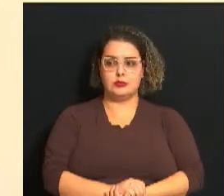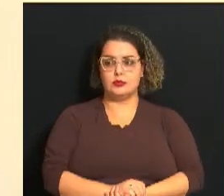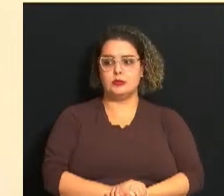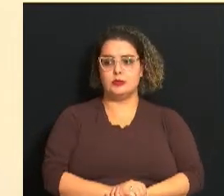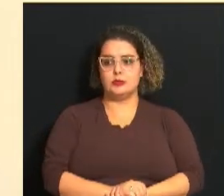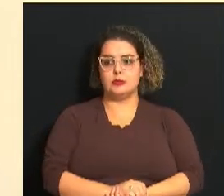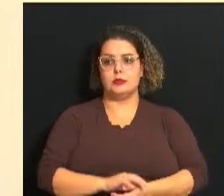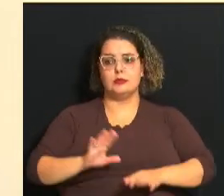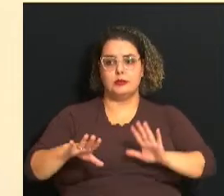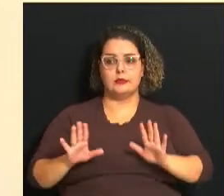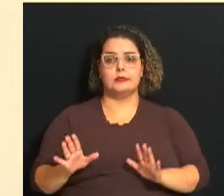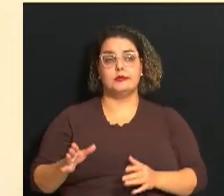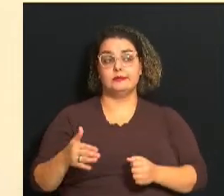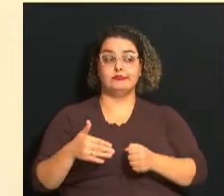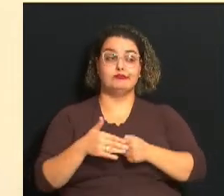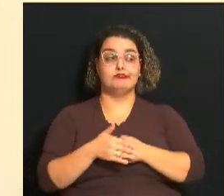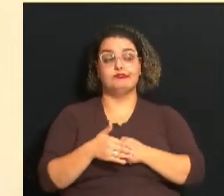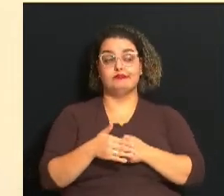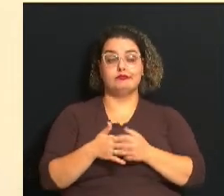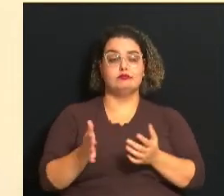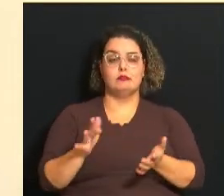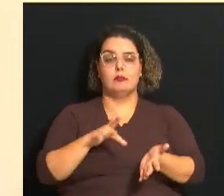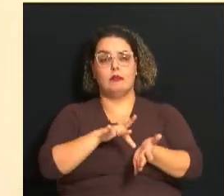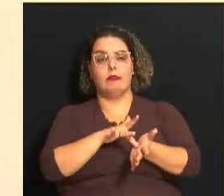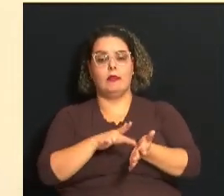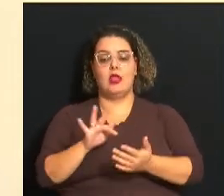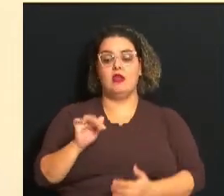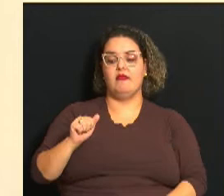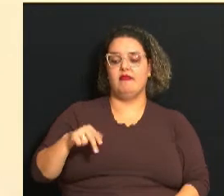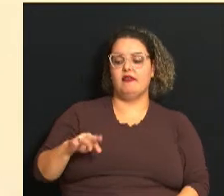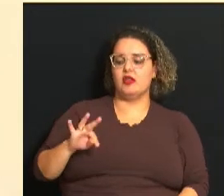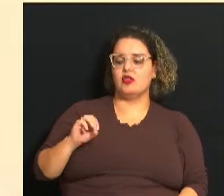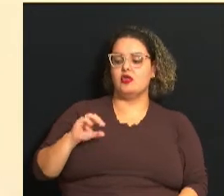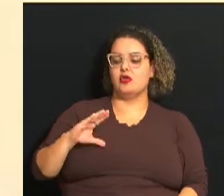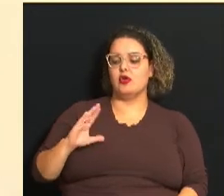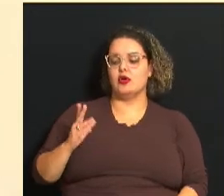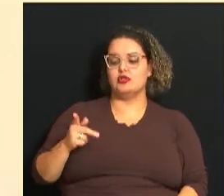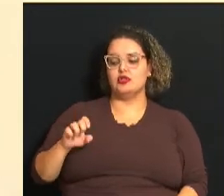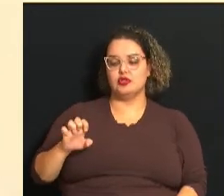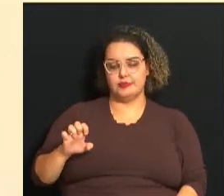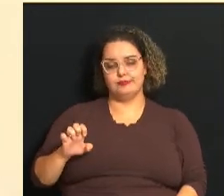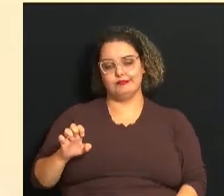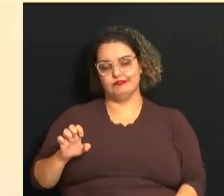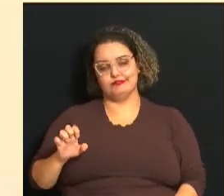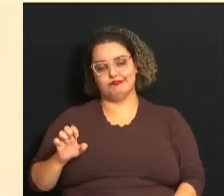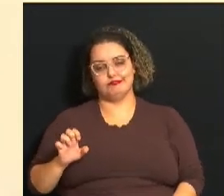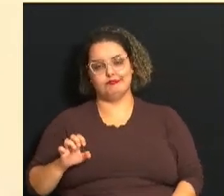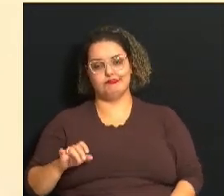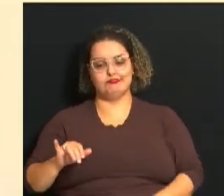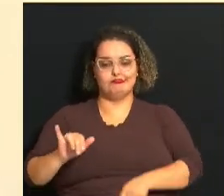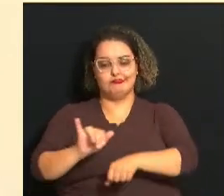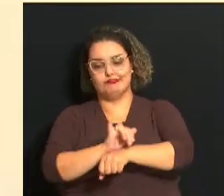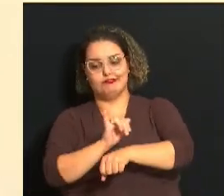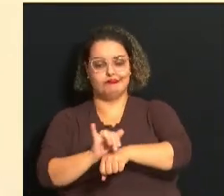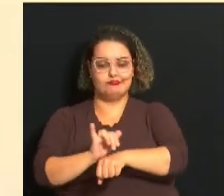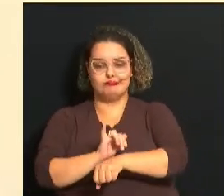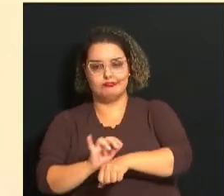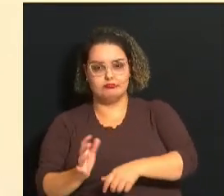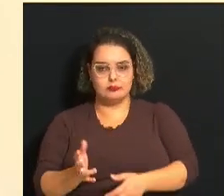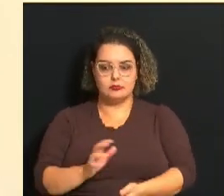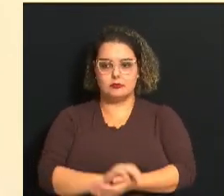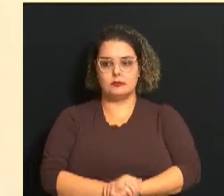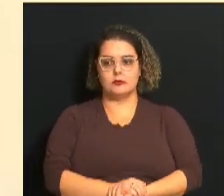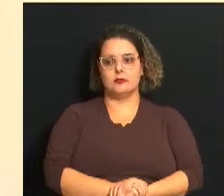só para de fachada não só para de fantoche mesmo então o trabalhador Estava à frente das lideranças ainda foi perseguido por isso mas aqui tentando é